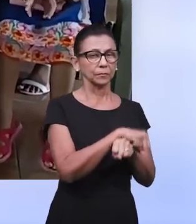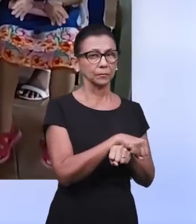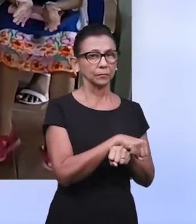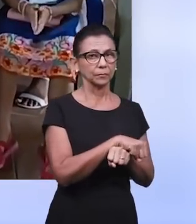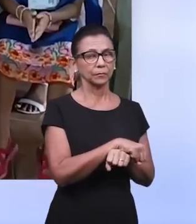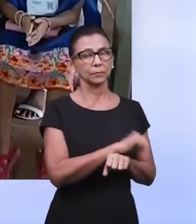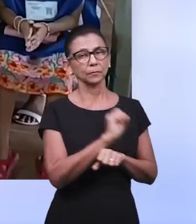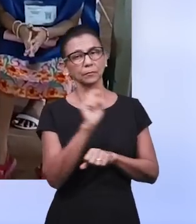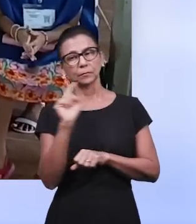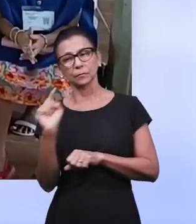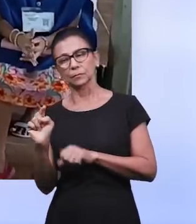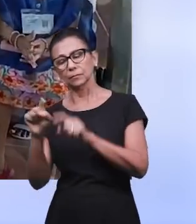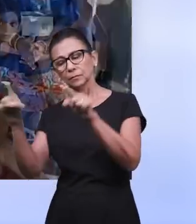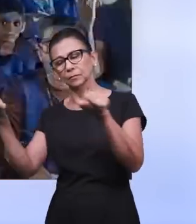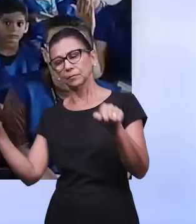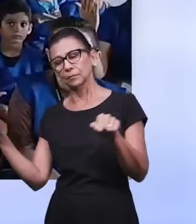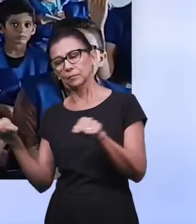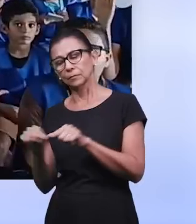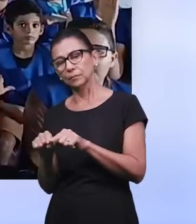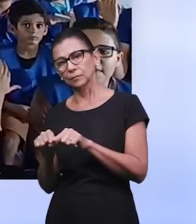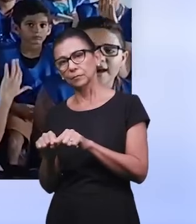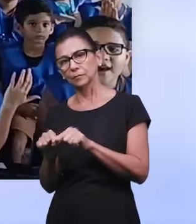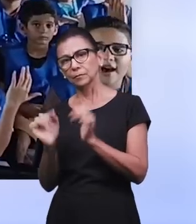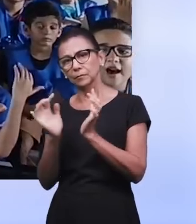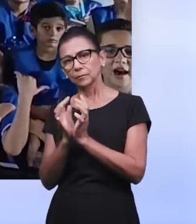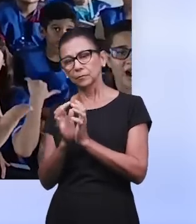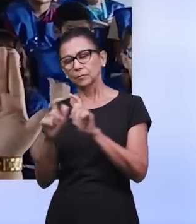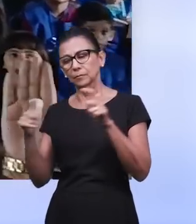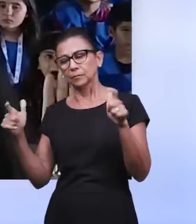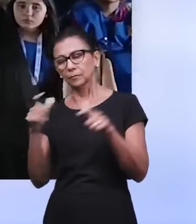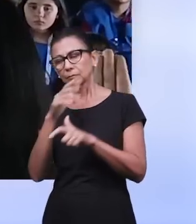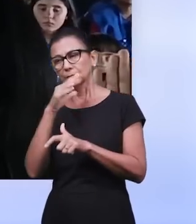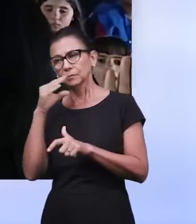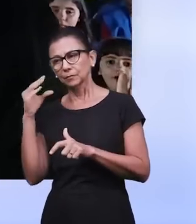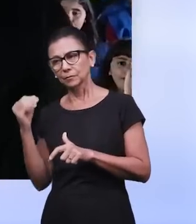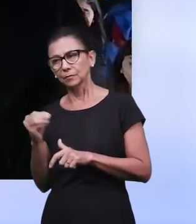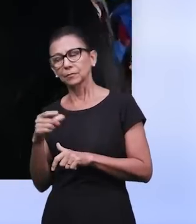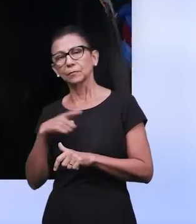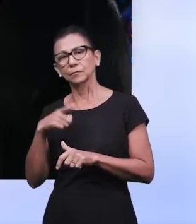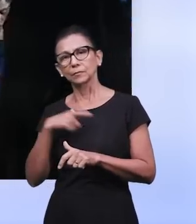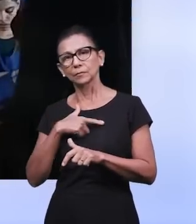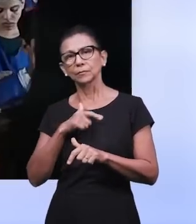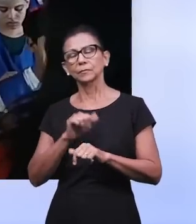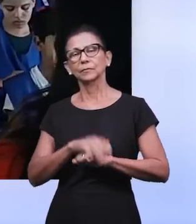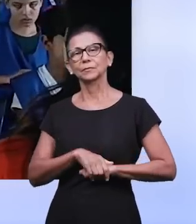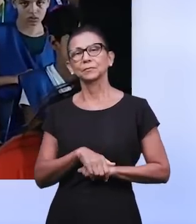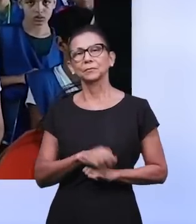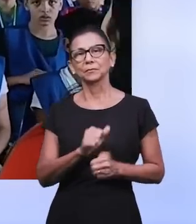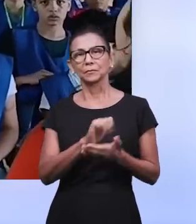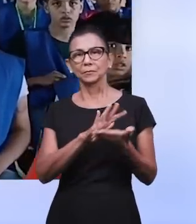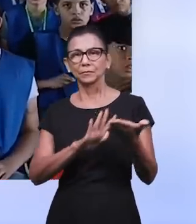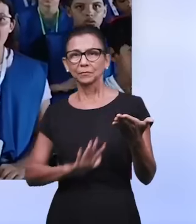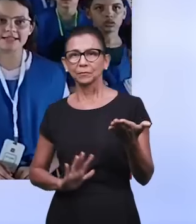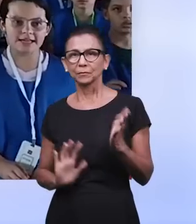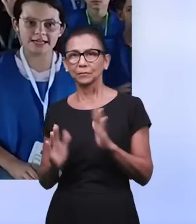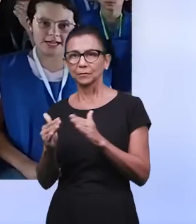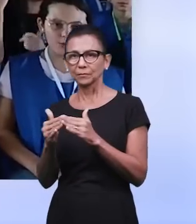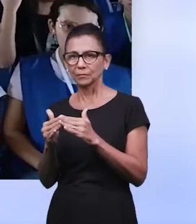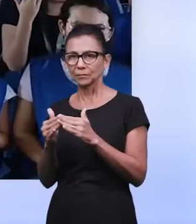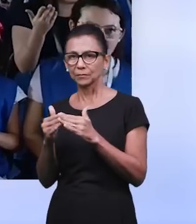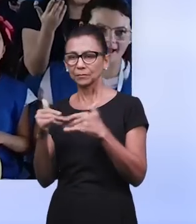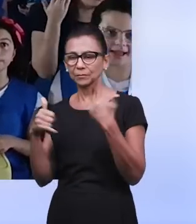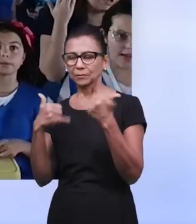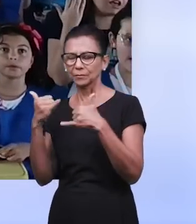principal, mais de 140 crianças, intermediários e adolescentes desfrutaram de atividades pensadas exclusivamente para